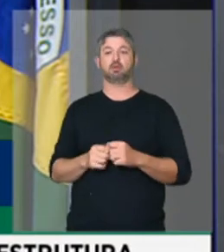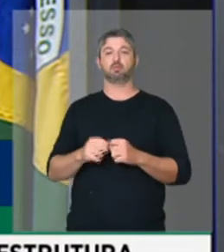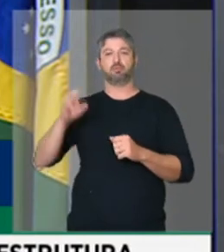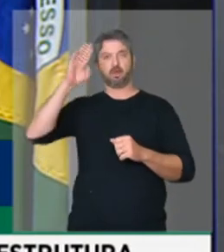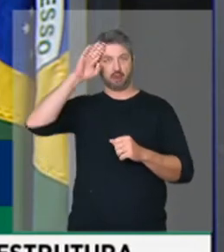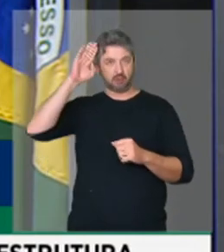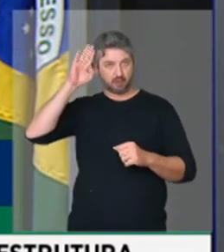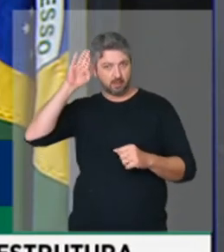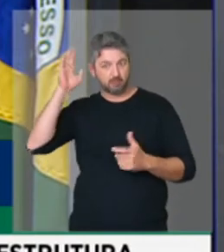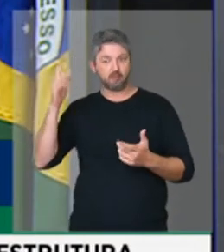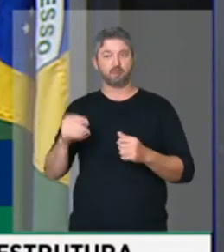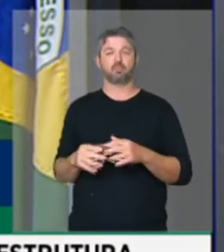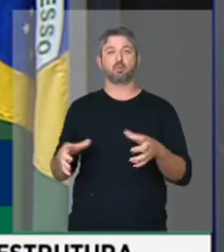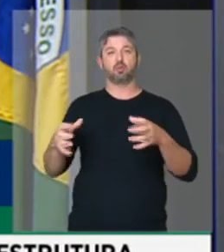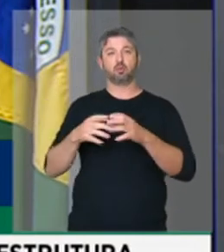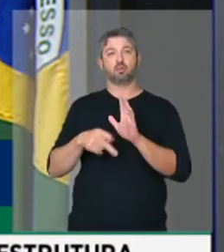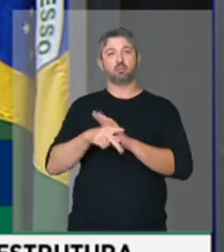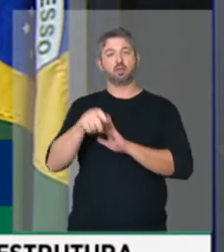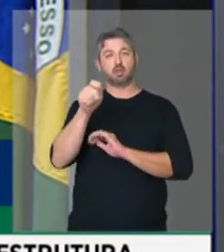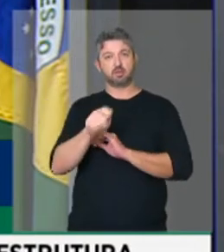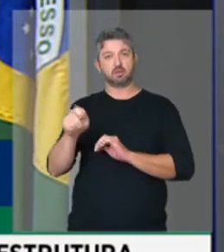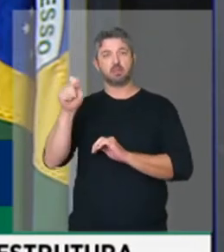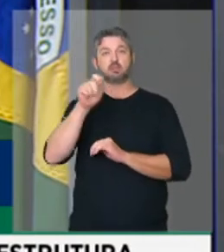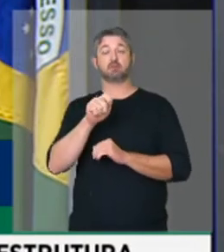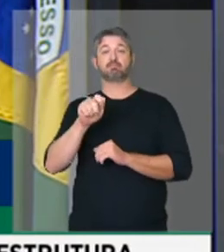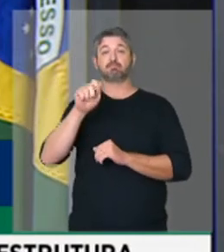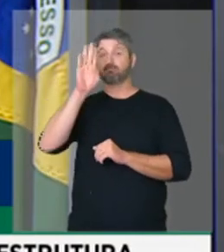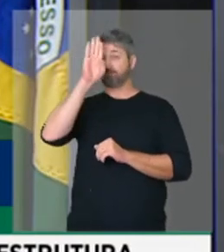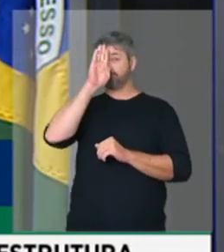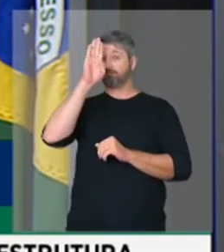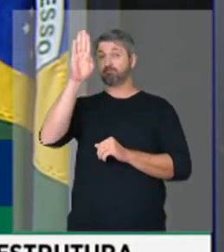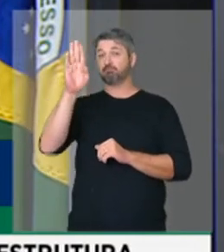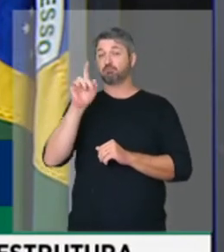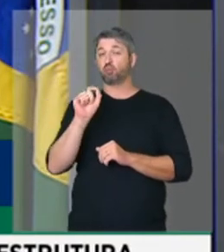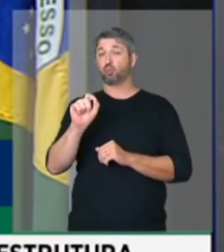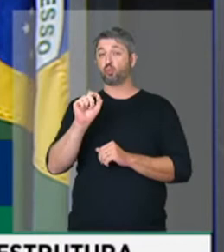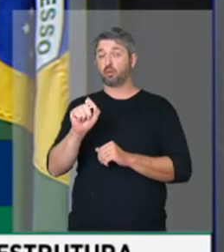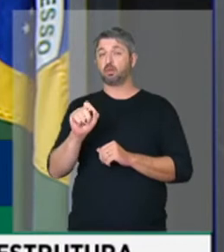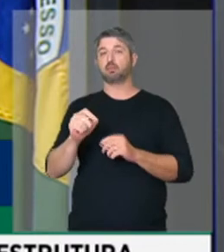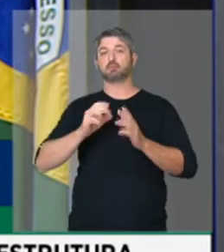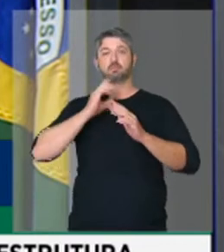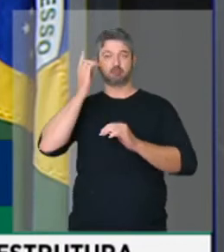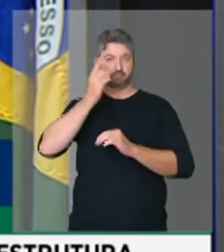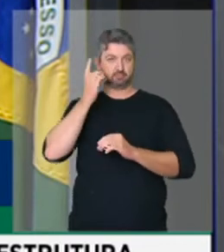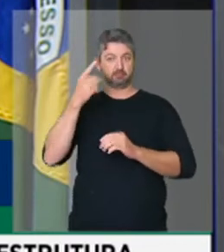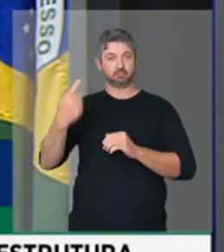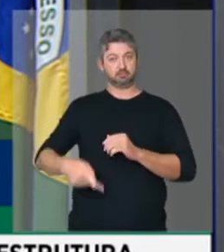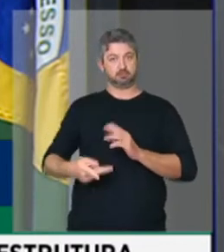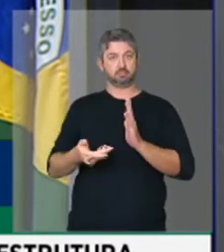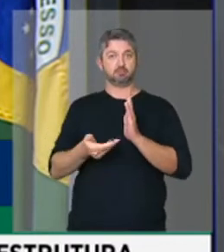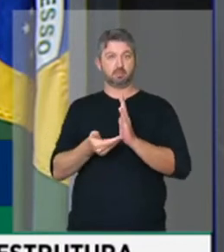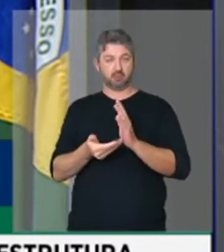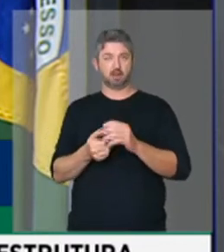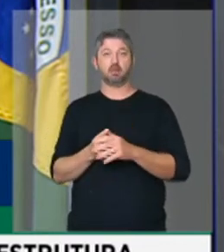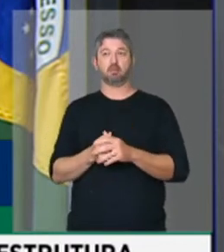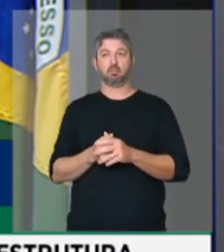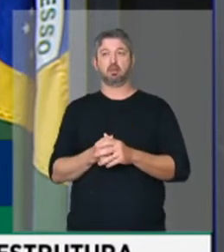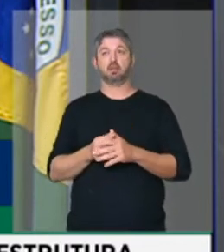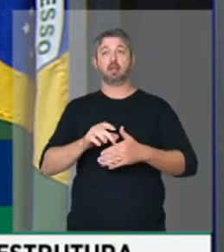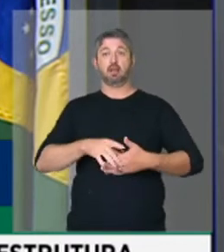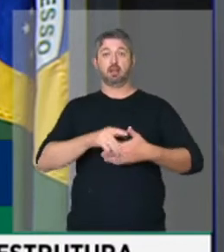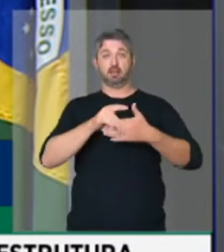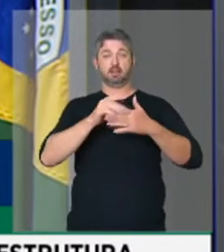acadêmicos, membros de associações e, principalmente, com os parlamentares dessa casa, tanto pelas